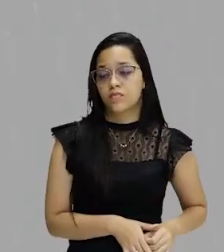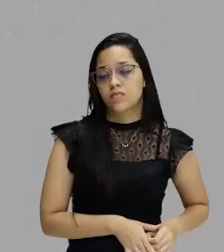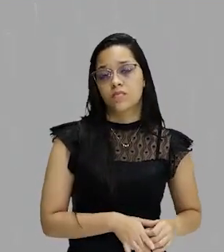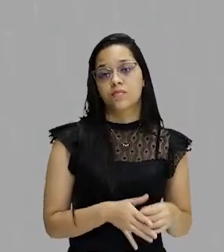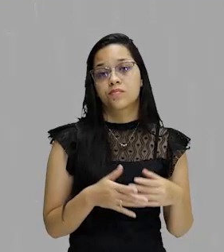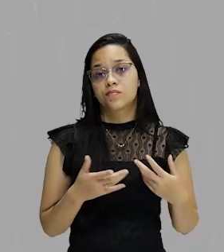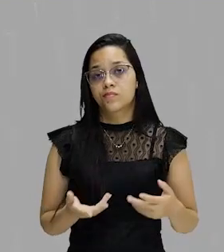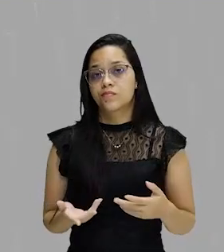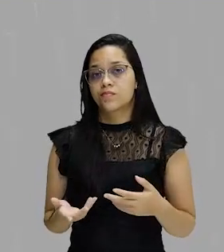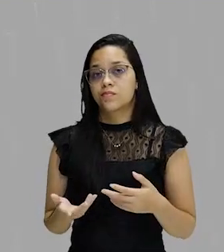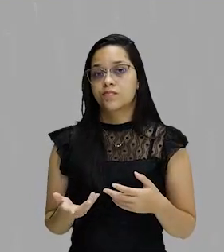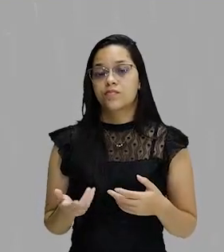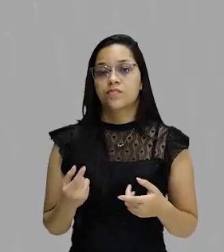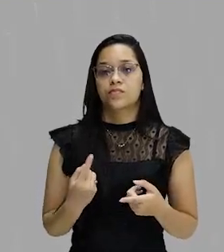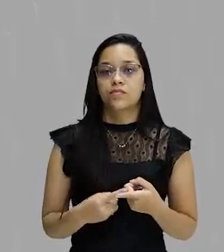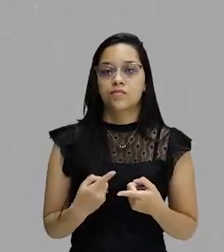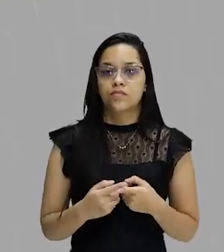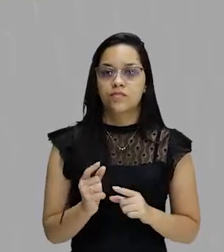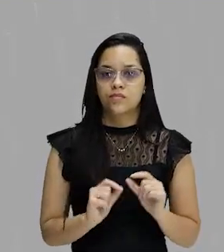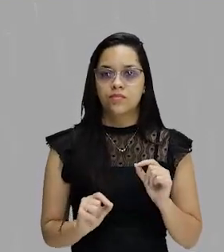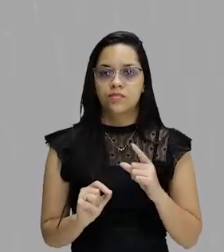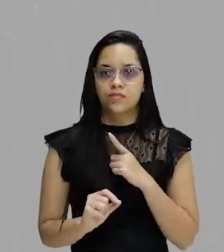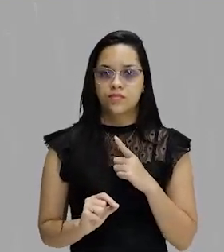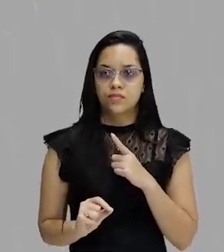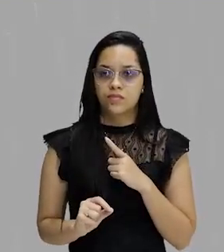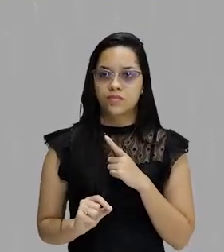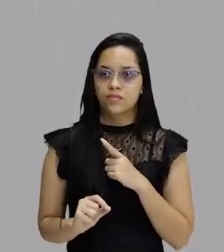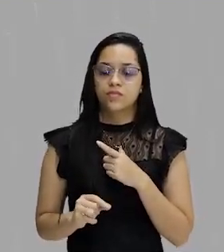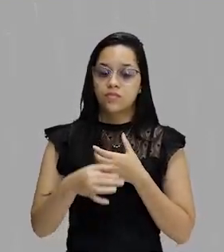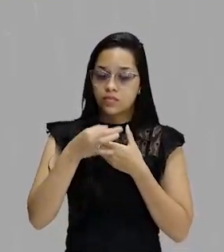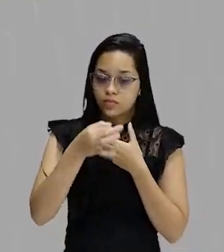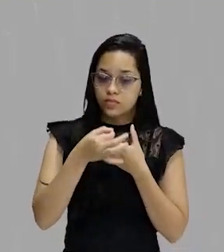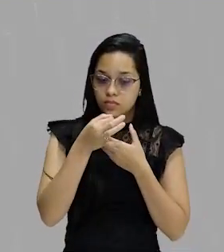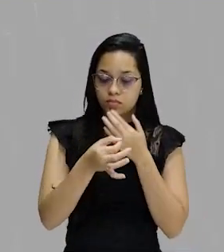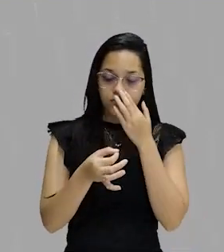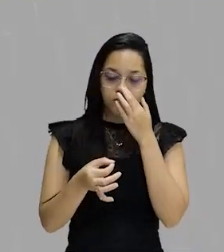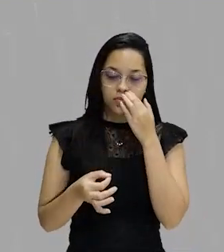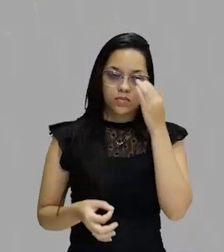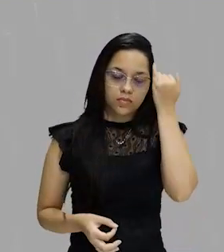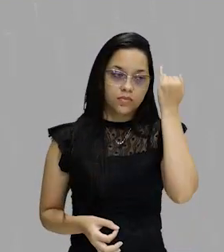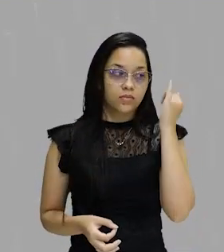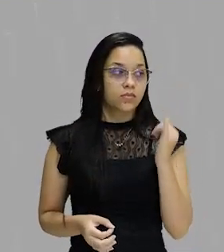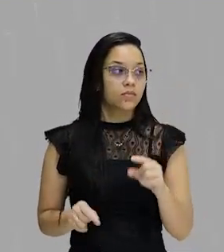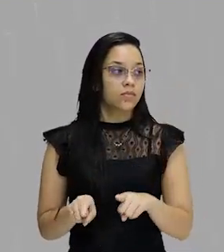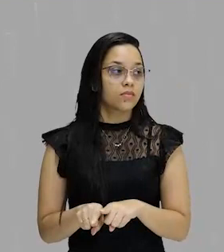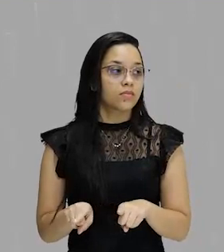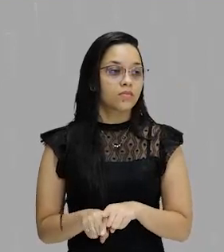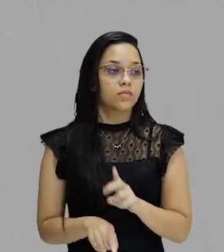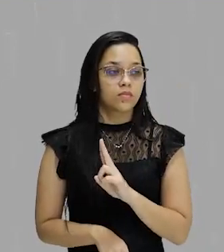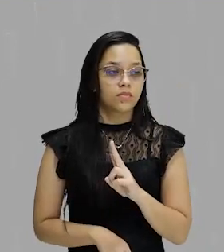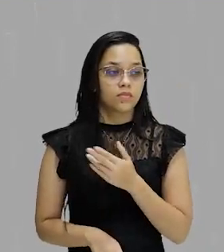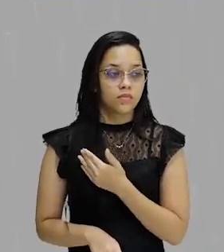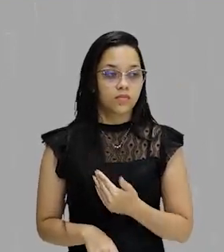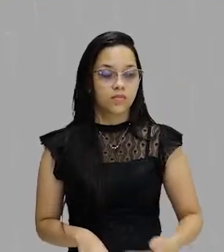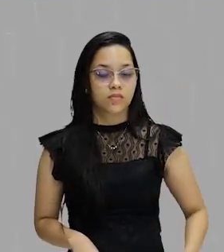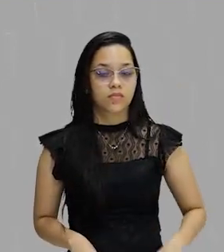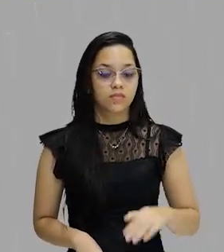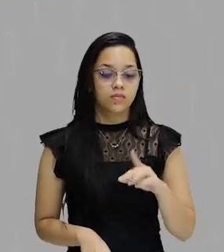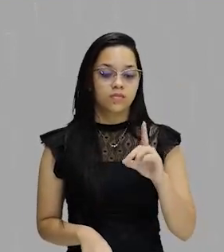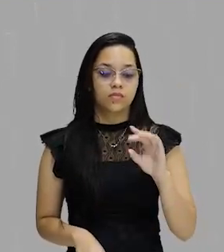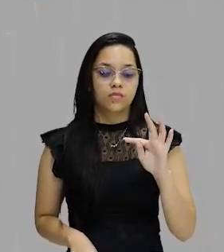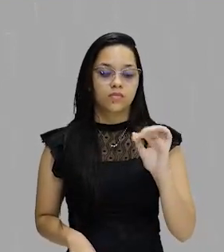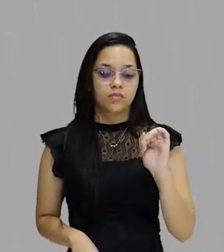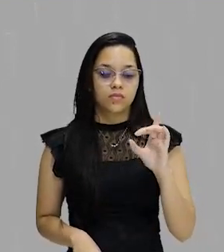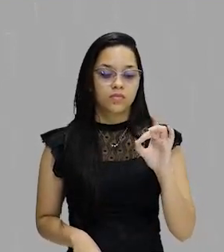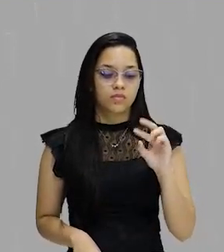marginalizado. Né? Justamente por quê? Porque ele tem uma pegada crítica ideológica aos chamados governos ditatoriais